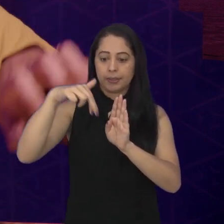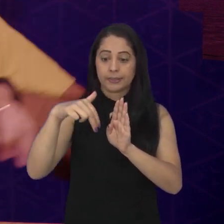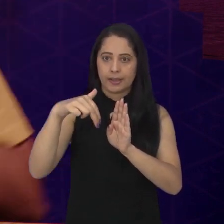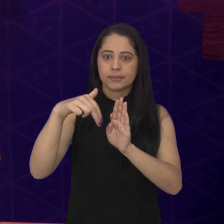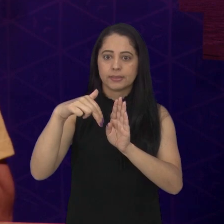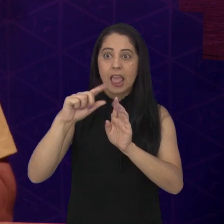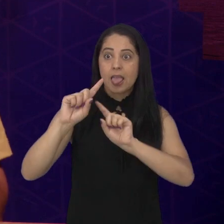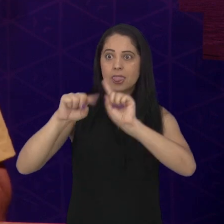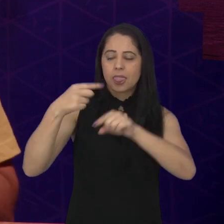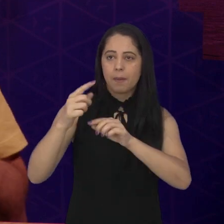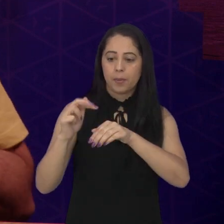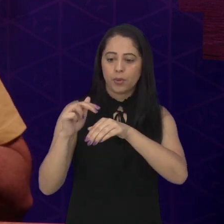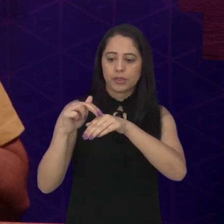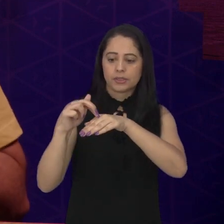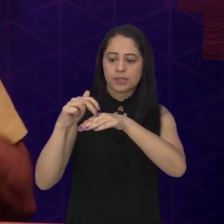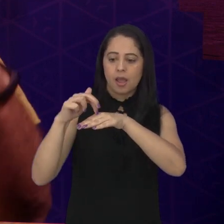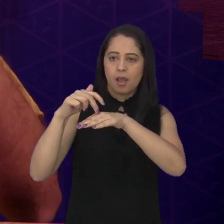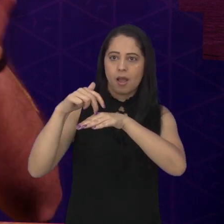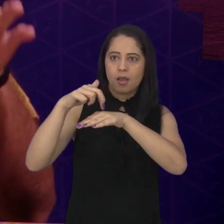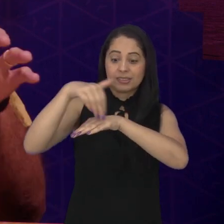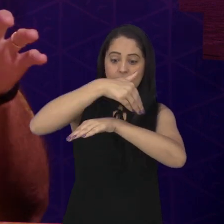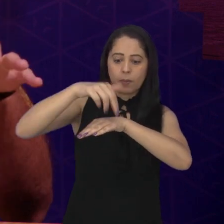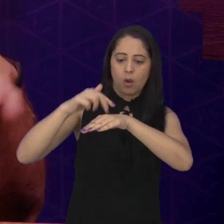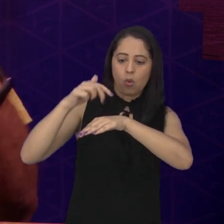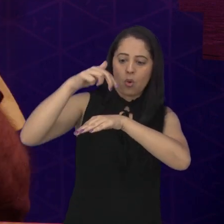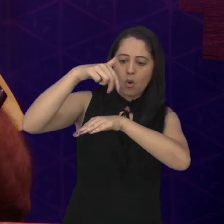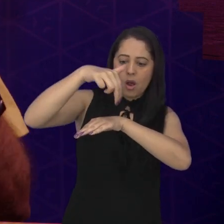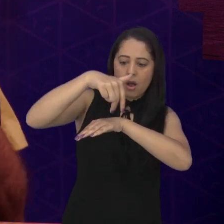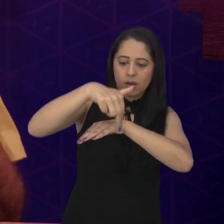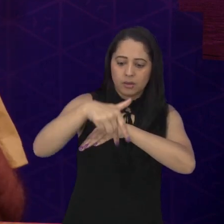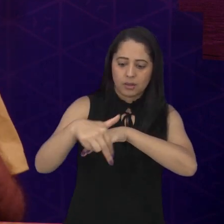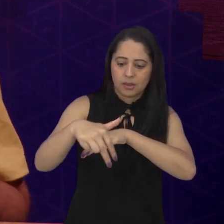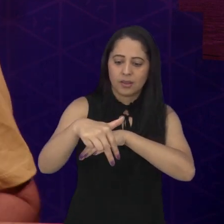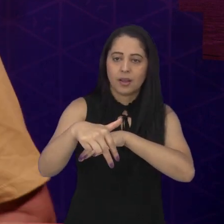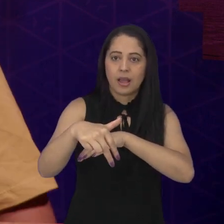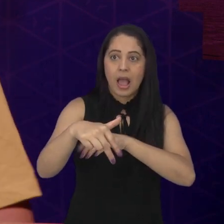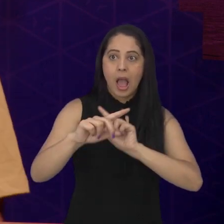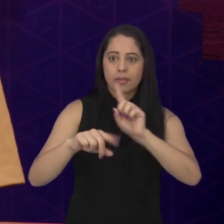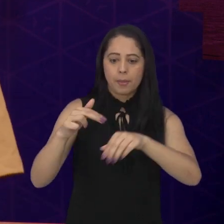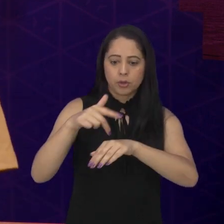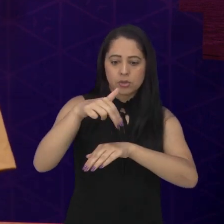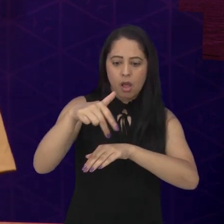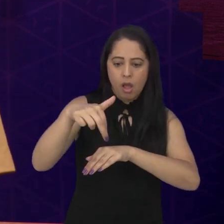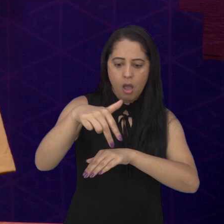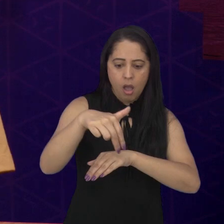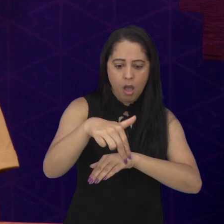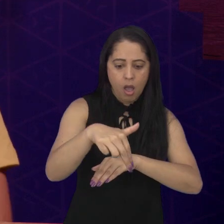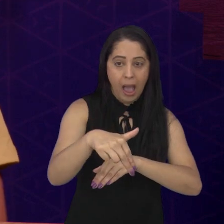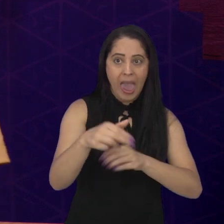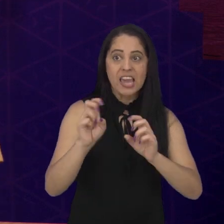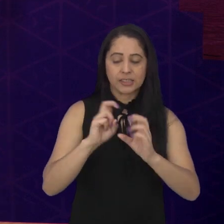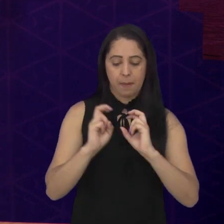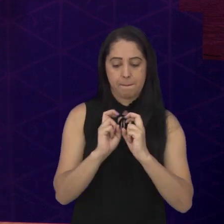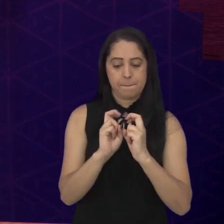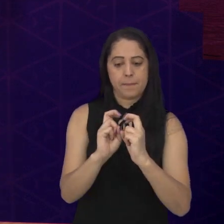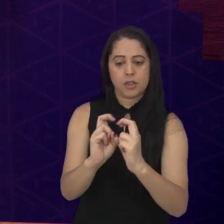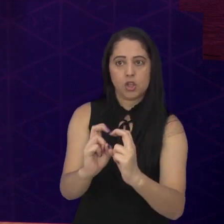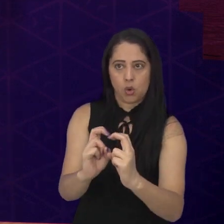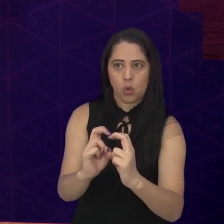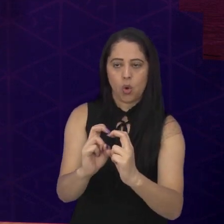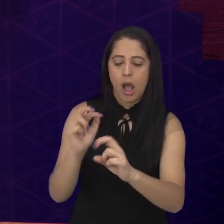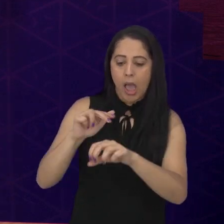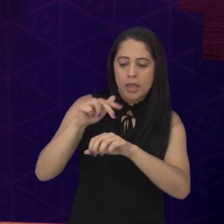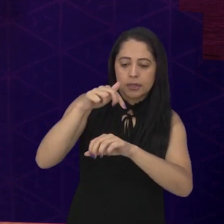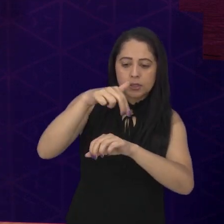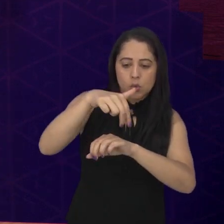Aí eles descem essa rampinha. Aí fica no alto de uma rua. Aí eles descem essa rua. Aí eles vão descendo até chegar no metrô. Aí